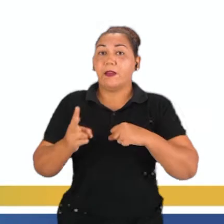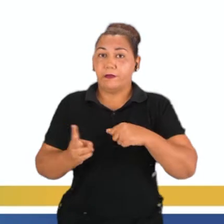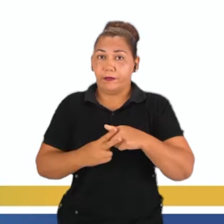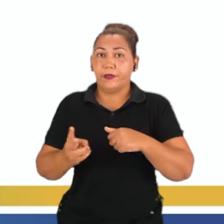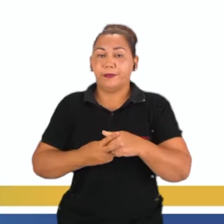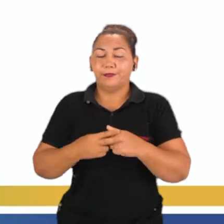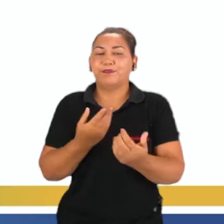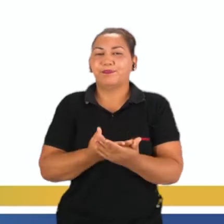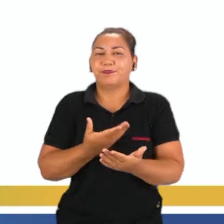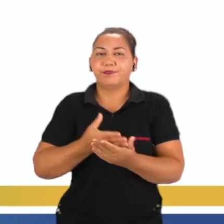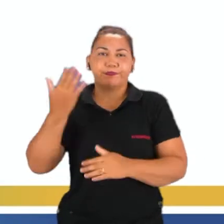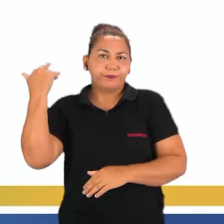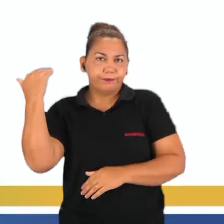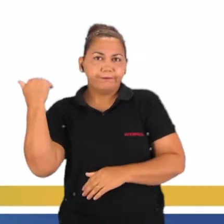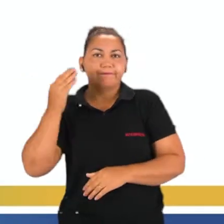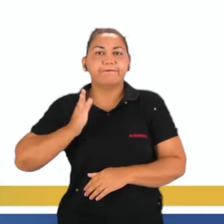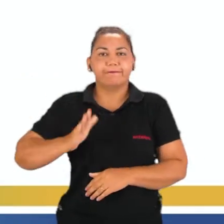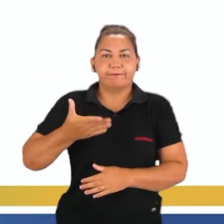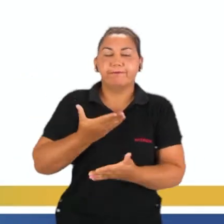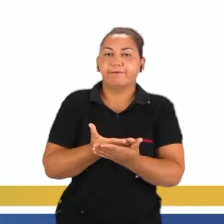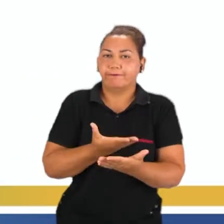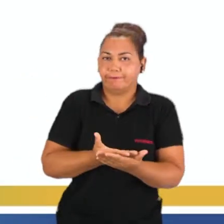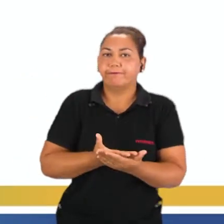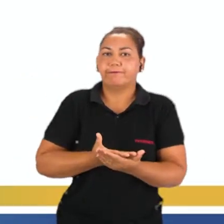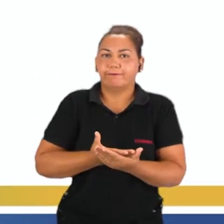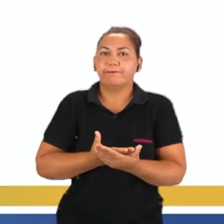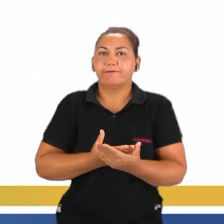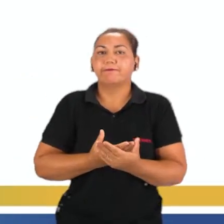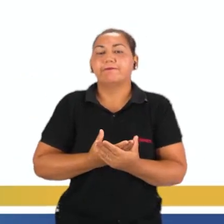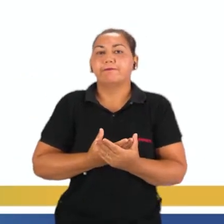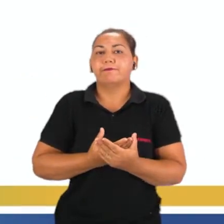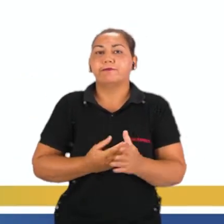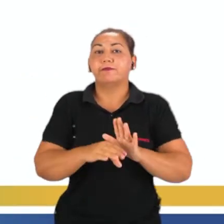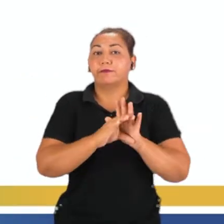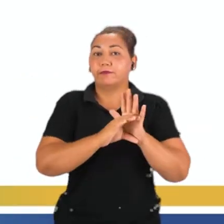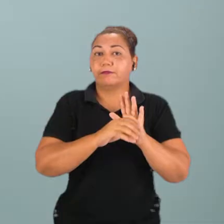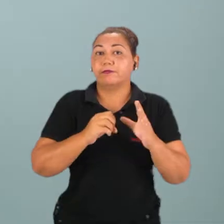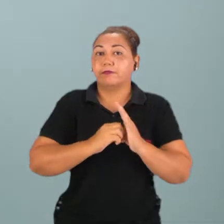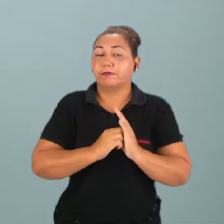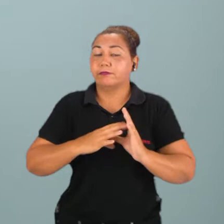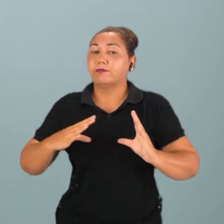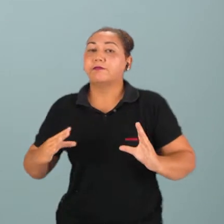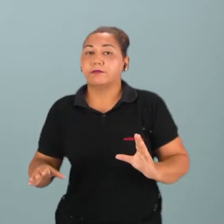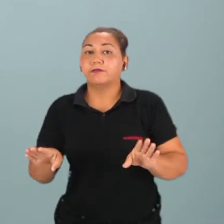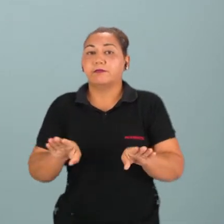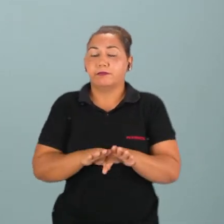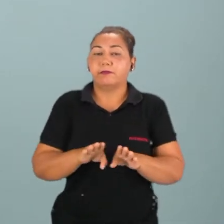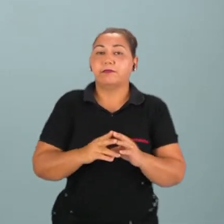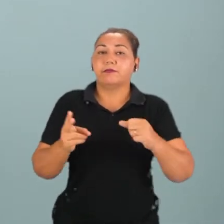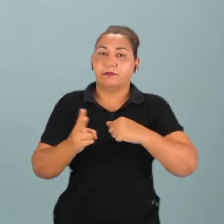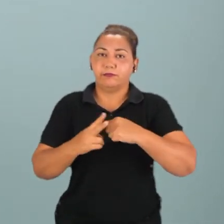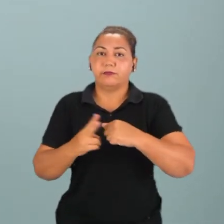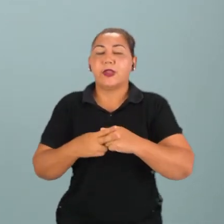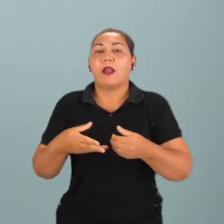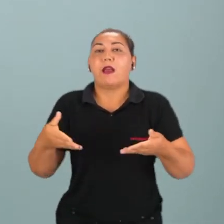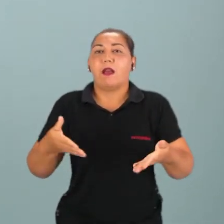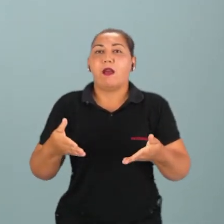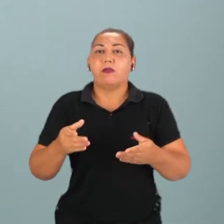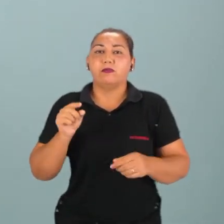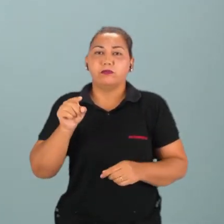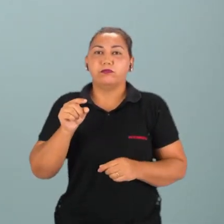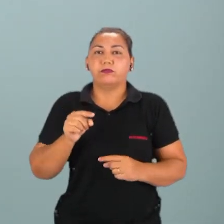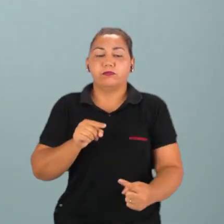anteriores, vocês já trabalharam conceitos, características do verbo. Agora, você vai identificar o